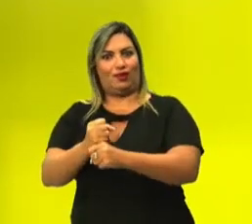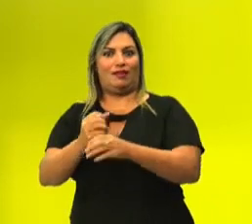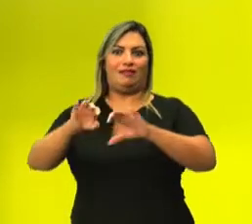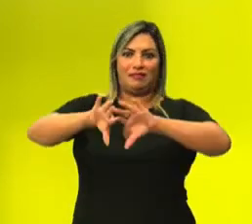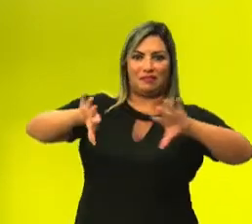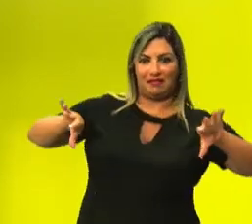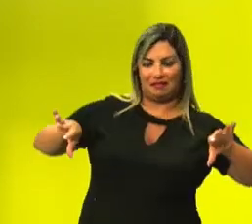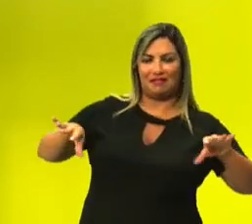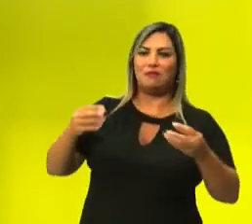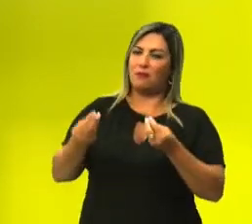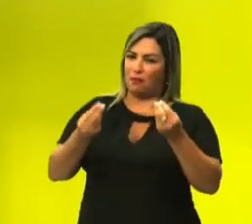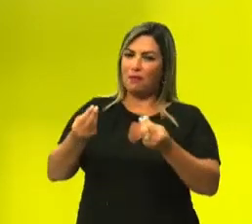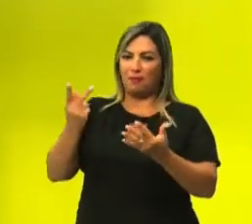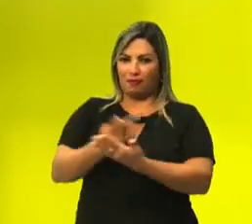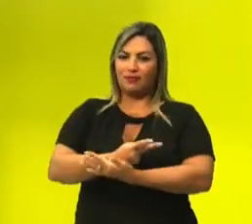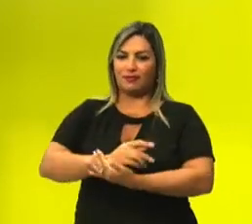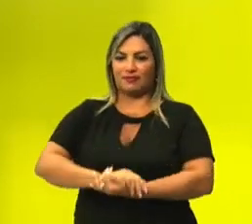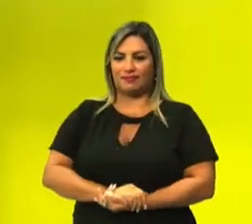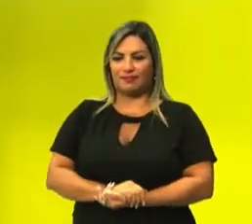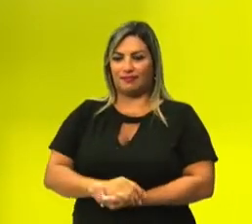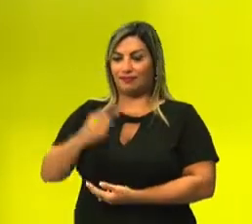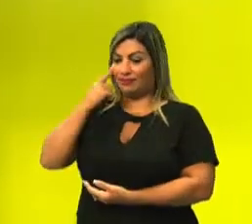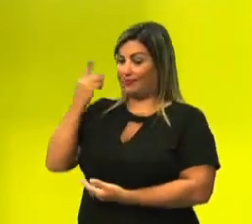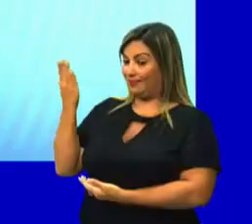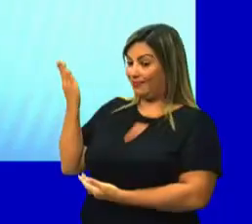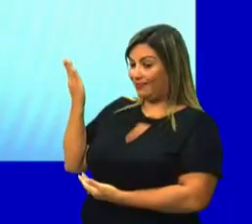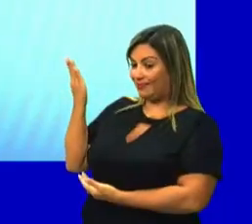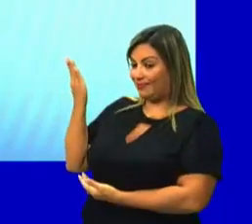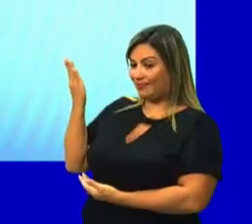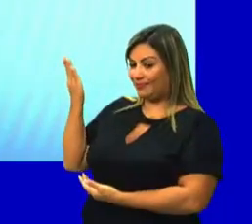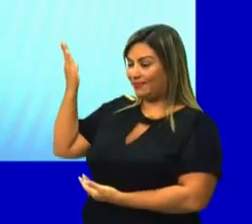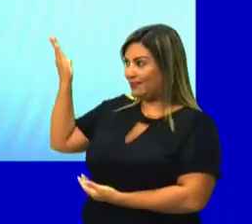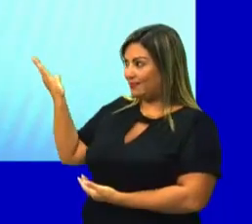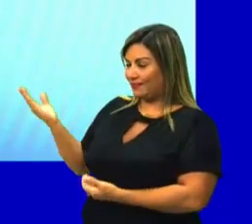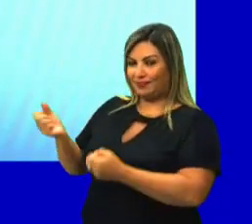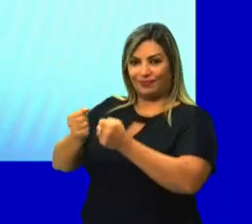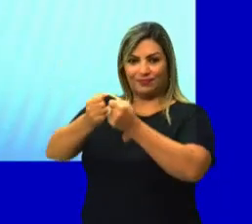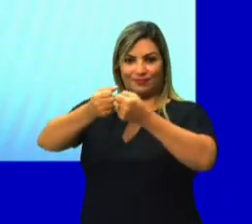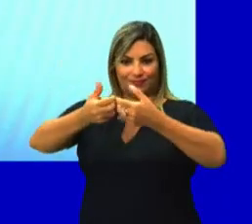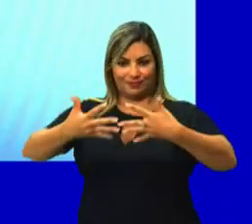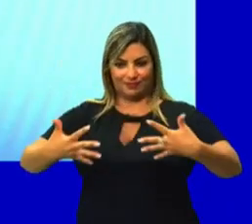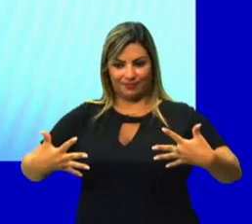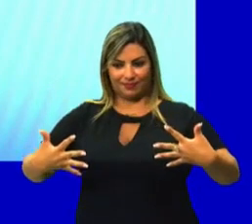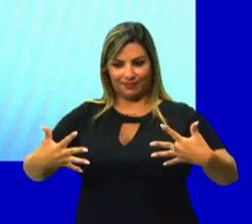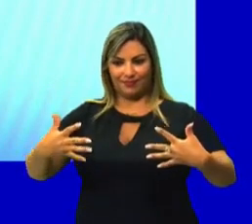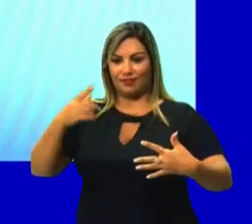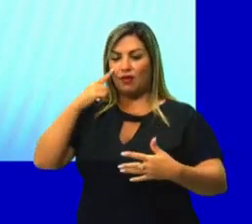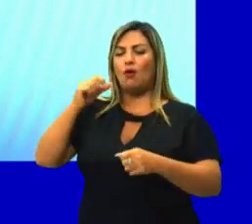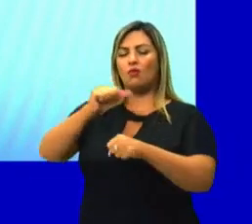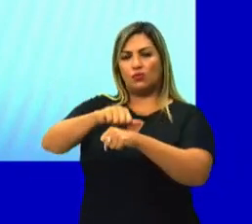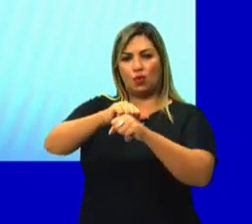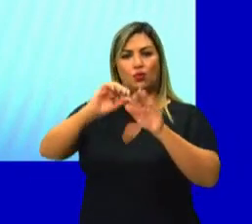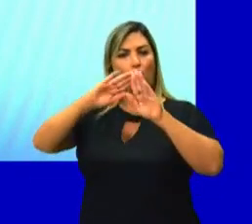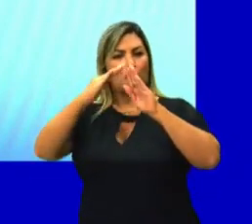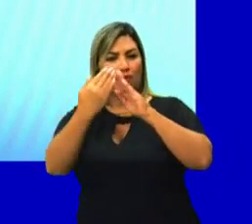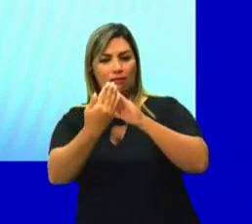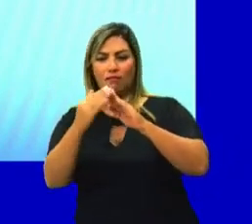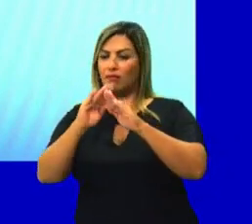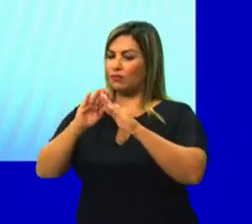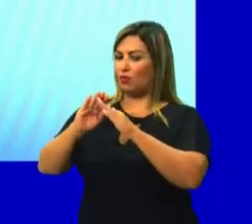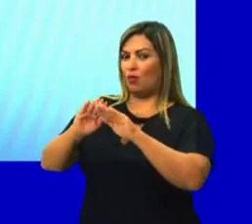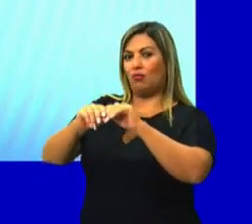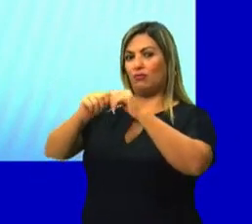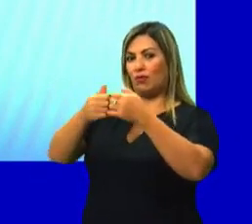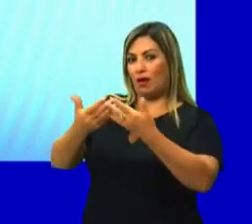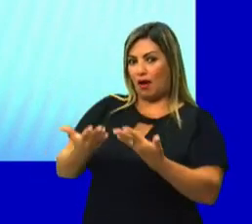separar esse sólido geométrico. Vem aqui na imagem que eu vou mostrar para vocês. Aqui a gente tem alguns sólidos geométricos e algumas